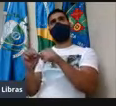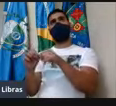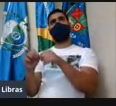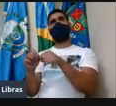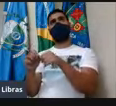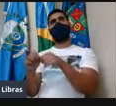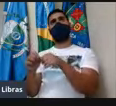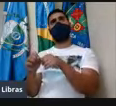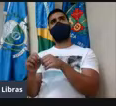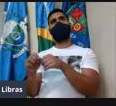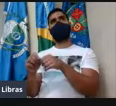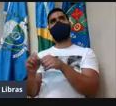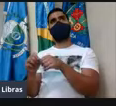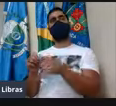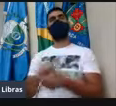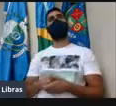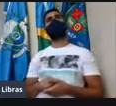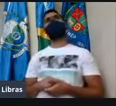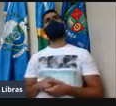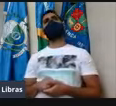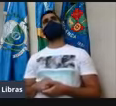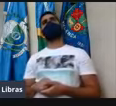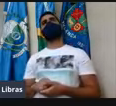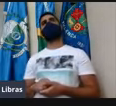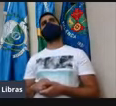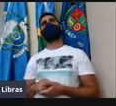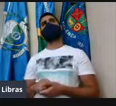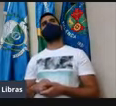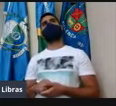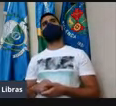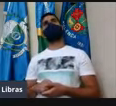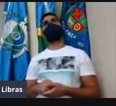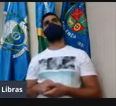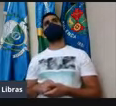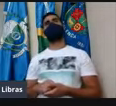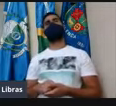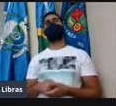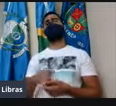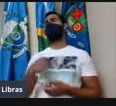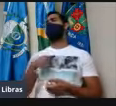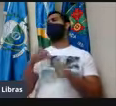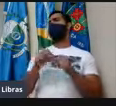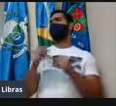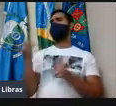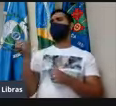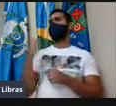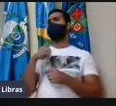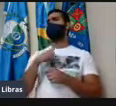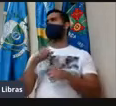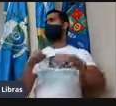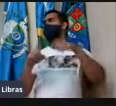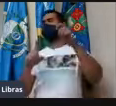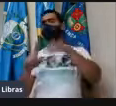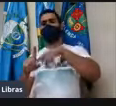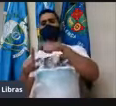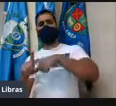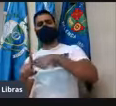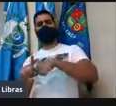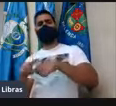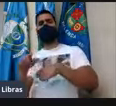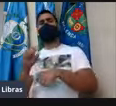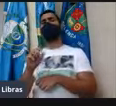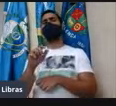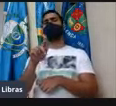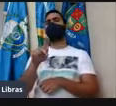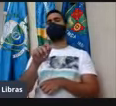forma consolidada. Tá? Eu vou providenciar uma nova que vem mês a mês, o que é patronal